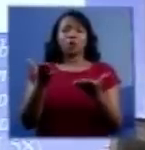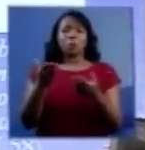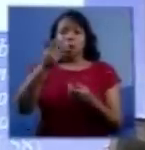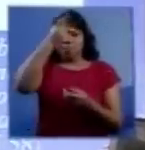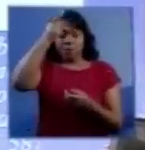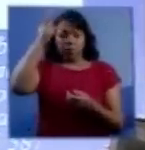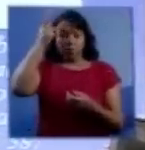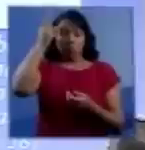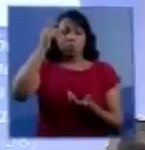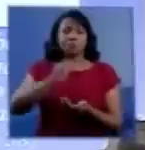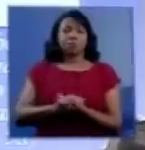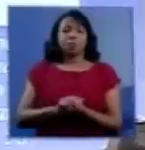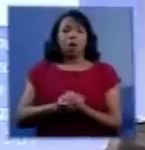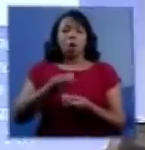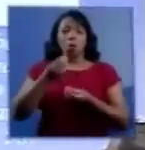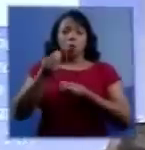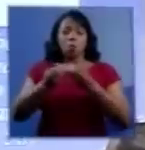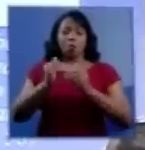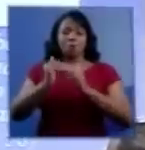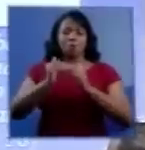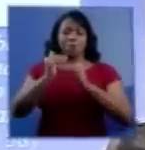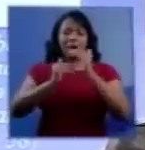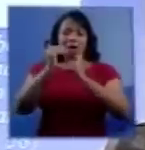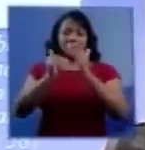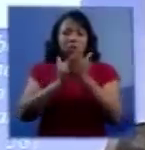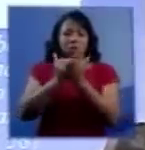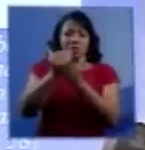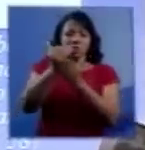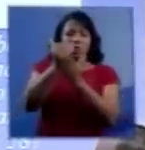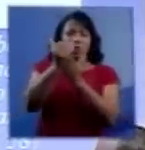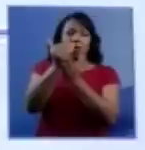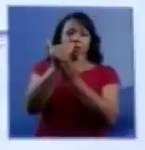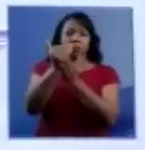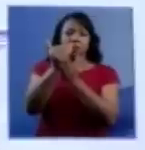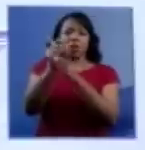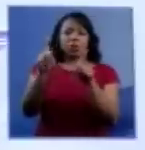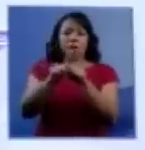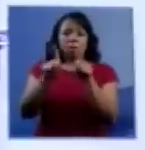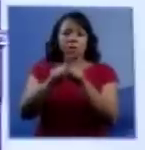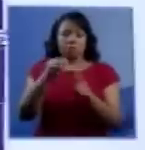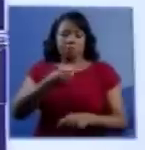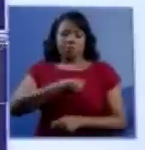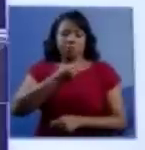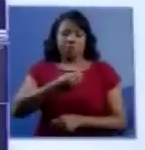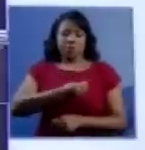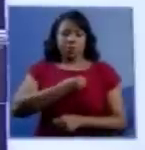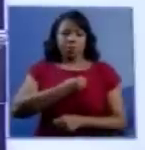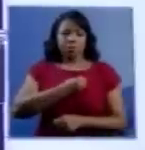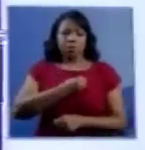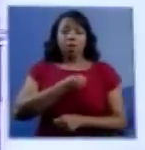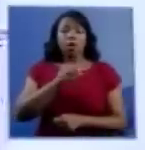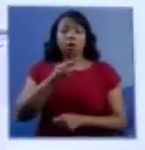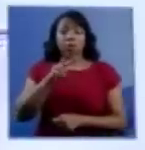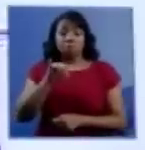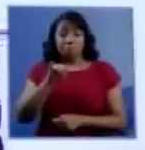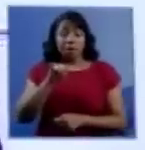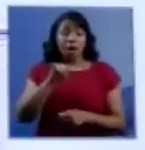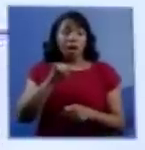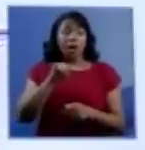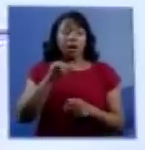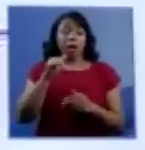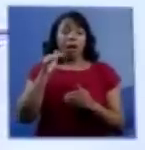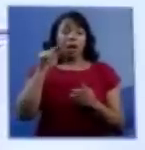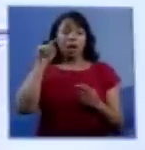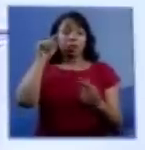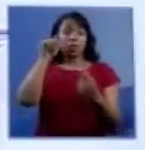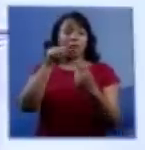ser humano na fase inicial da sua existência e que vai até a